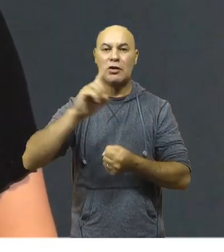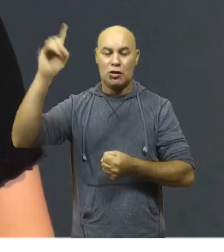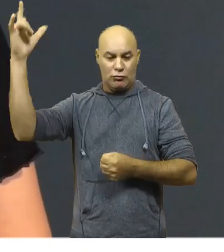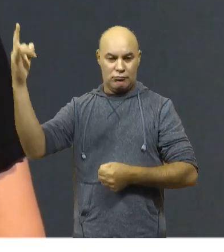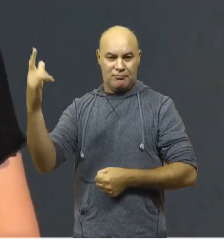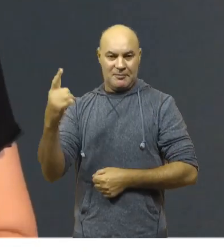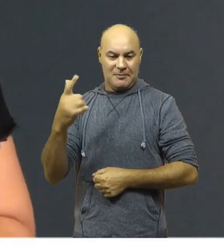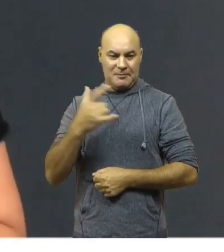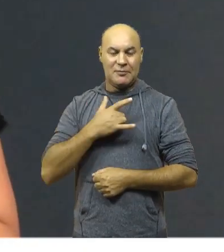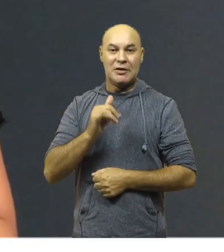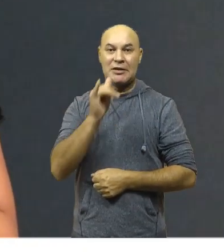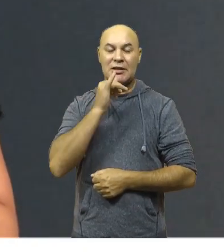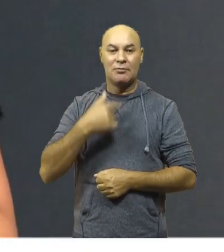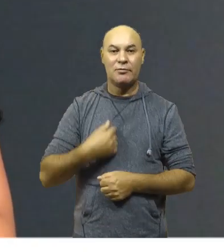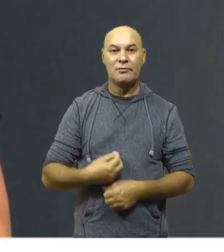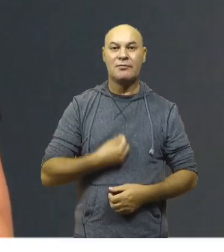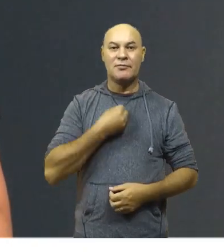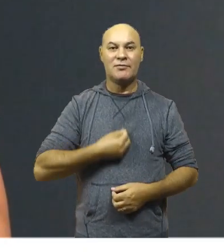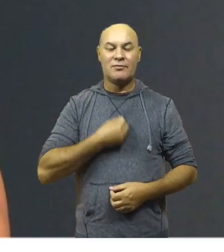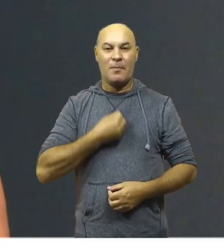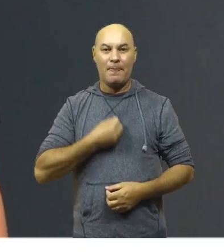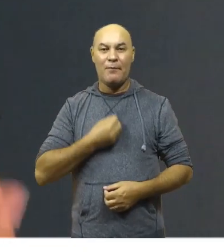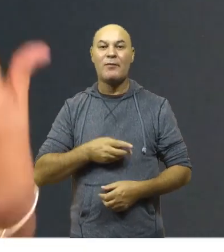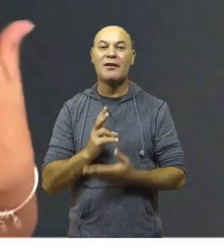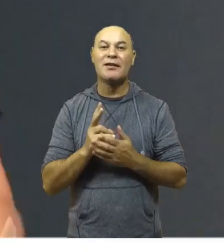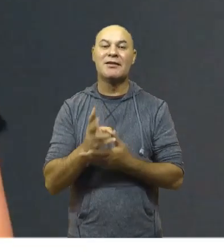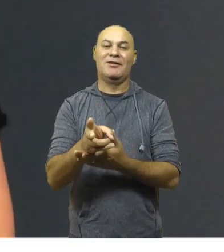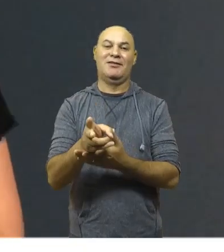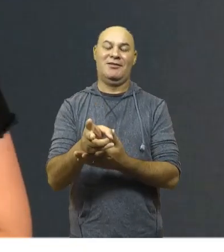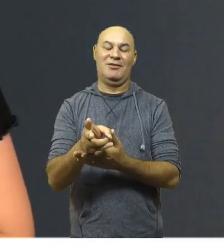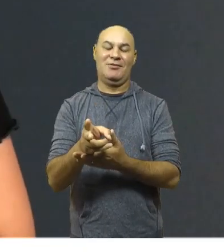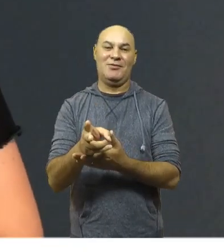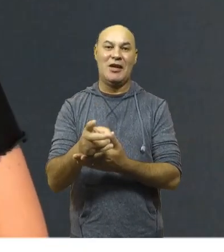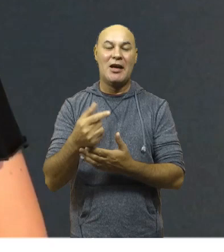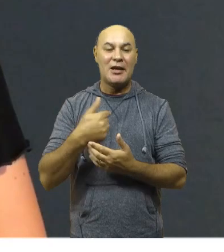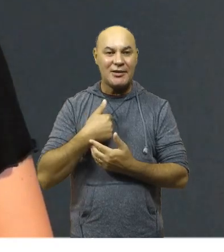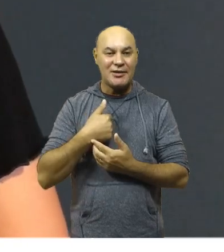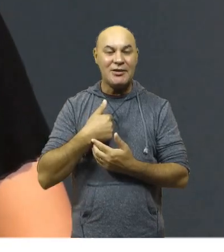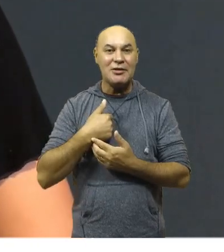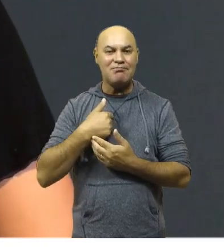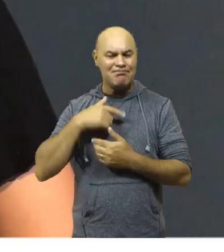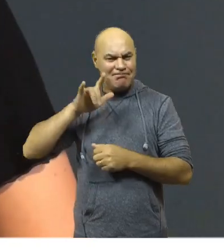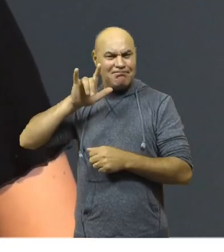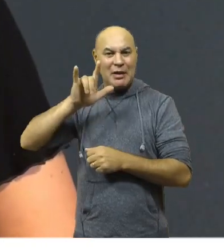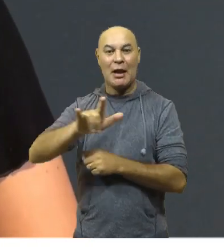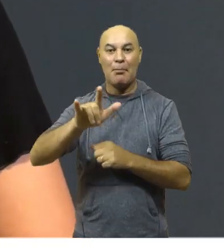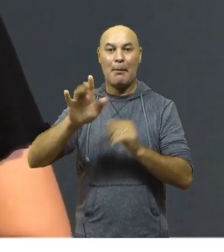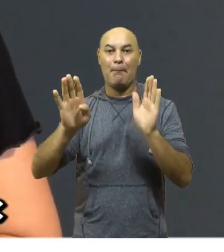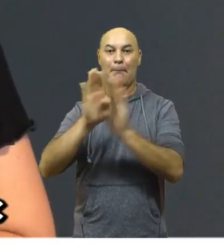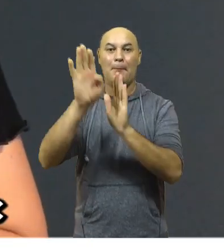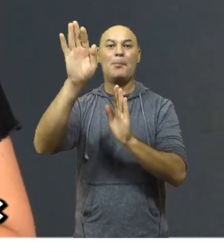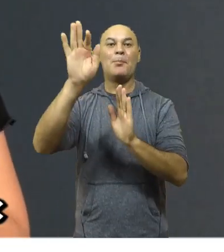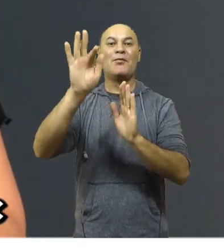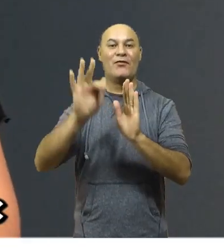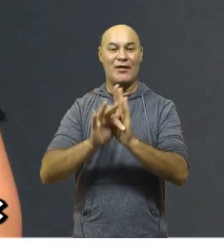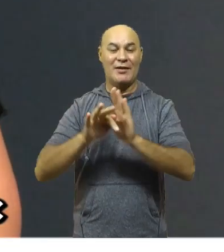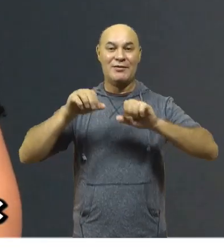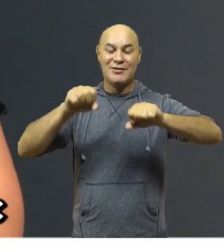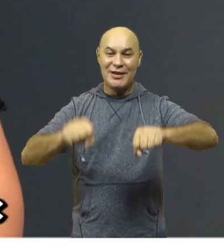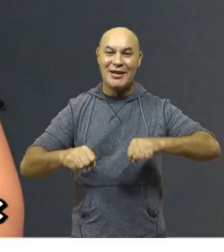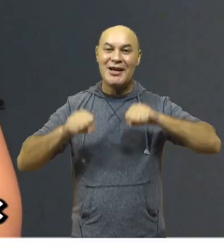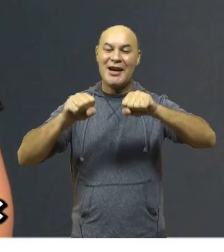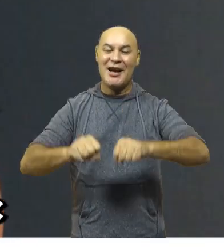o amor de Deus, vivenciar isso na minha vida. Então eu amo a Igreja Batista Filadélfia, né? Ela mora no